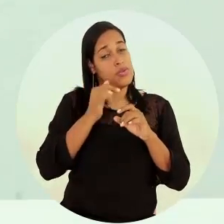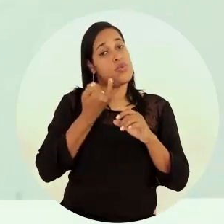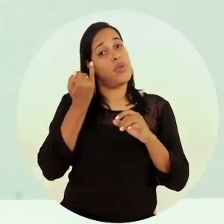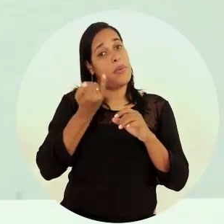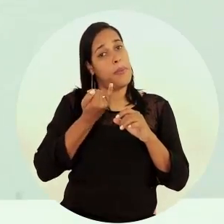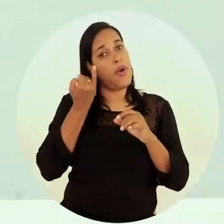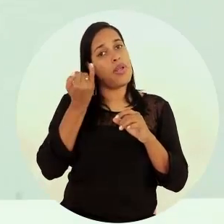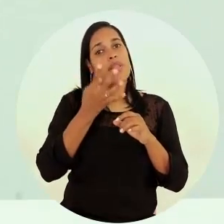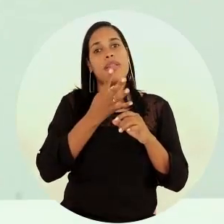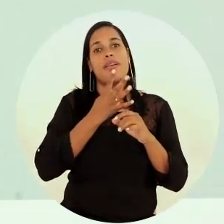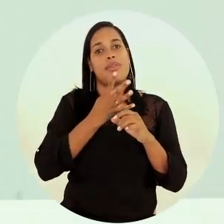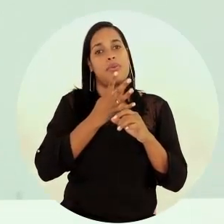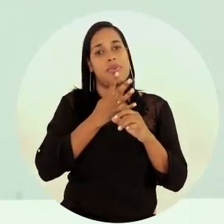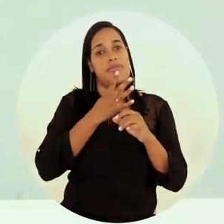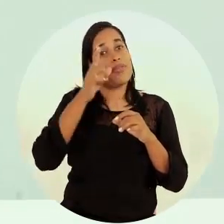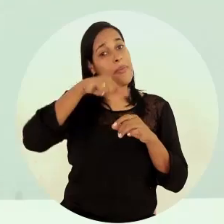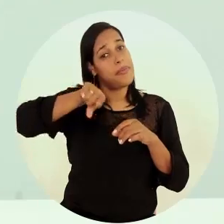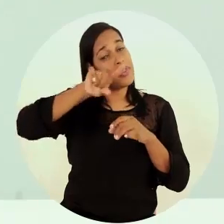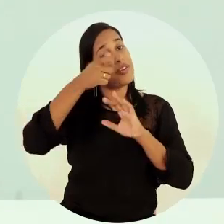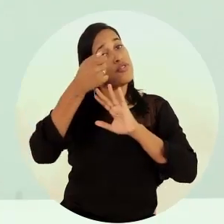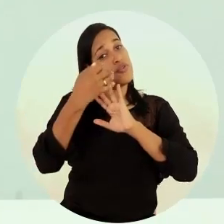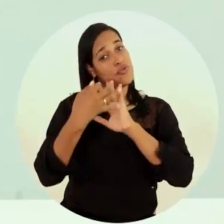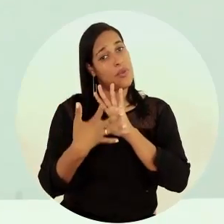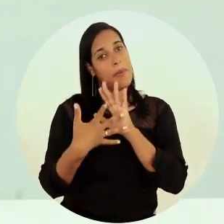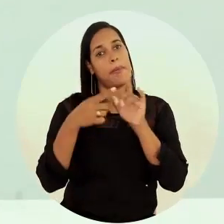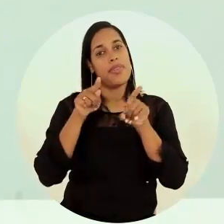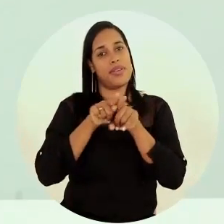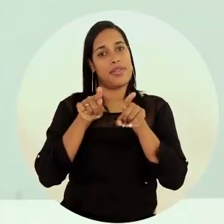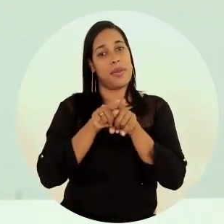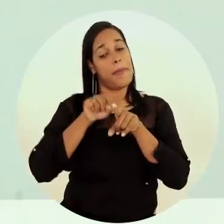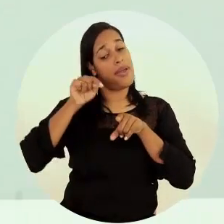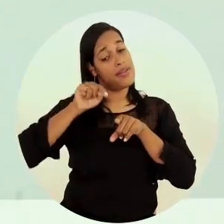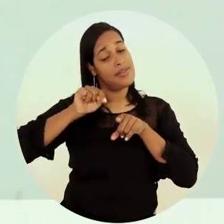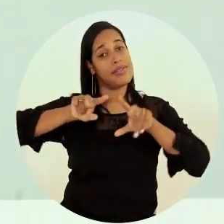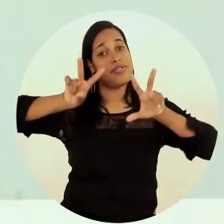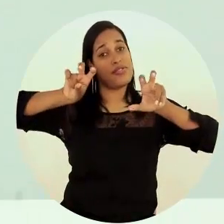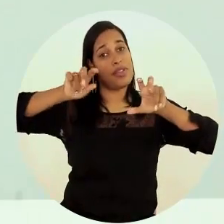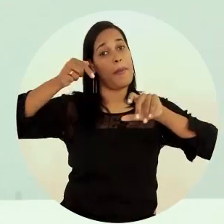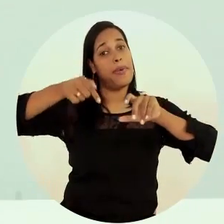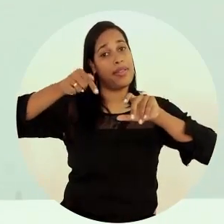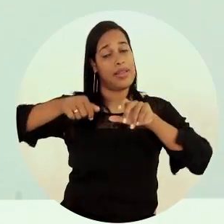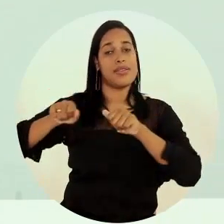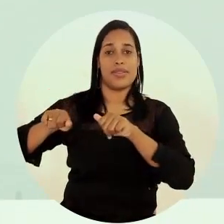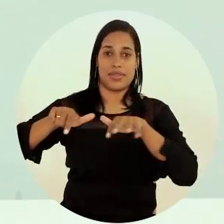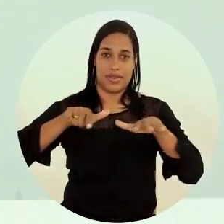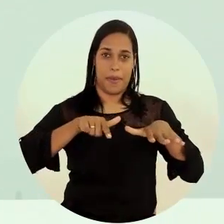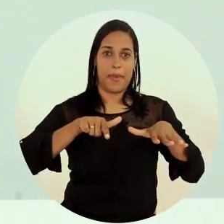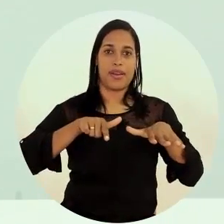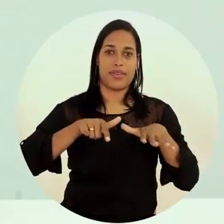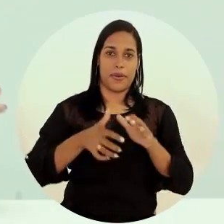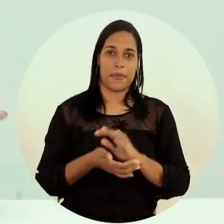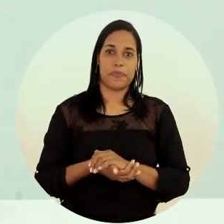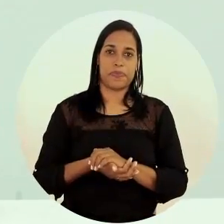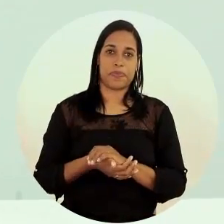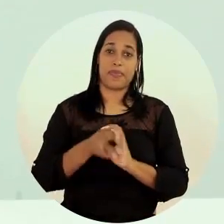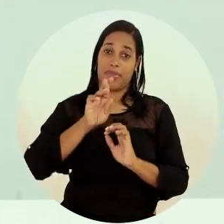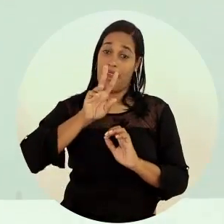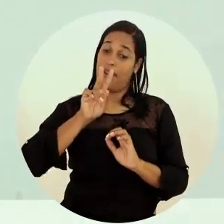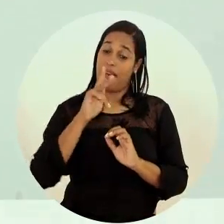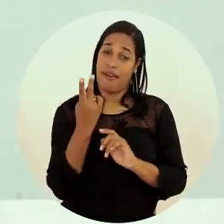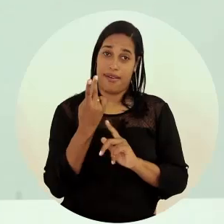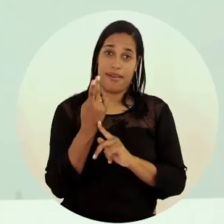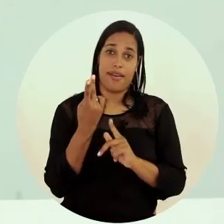você conhecer para que a gente fale muito mais sobre esses temas nessa semana. Recrutamento e